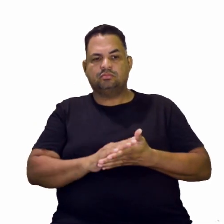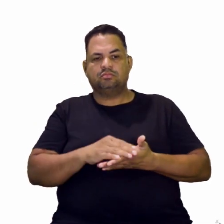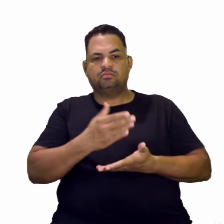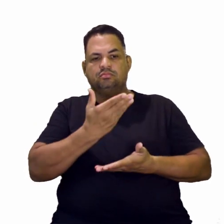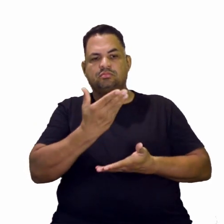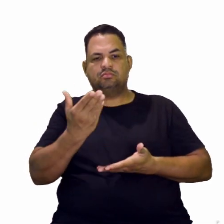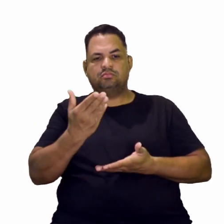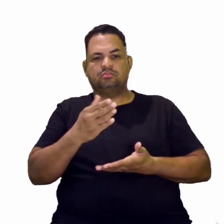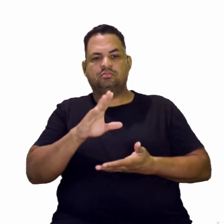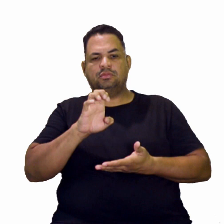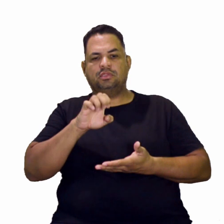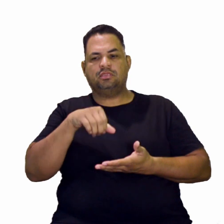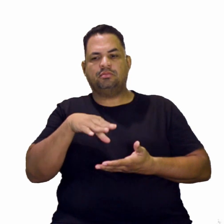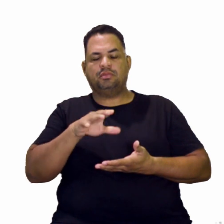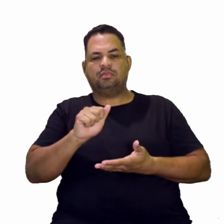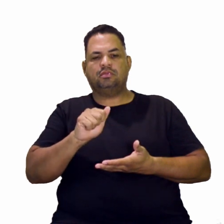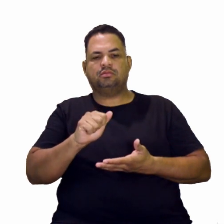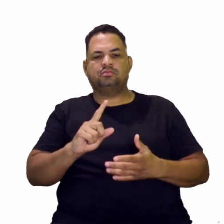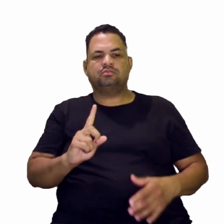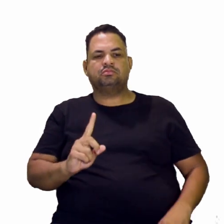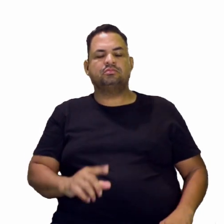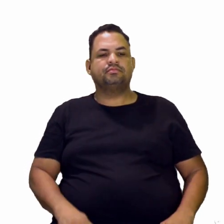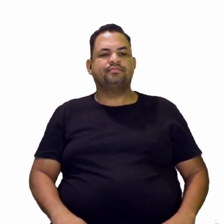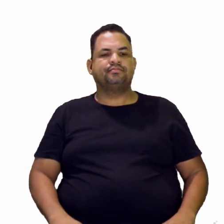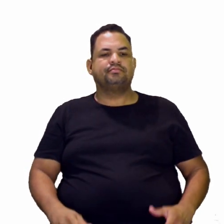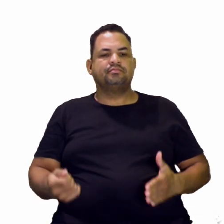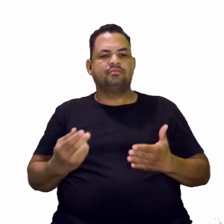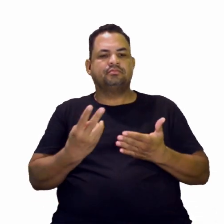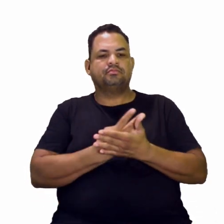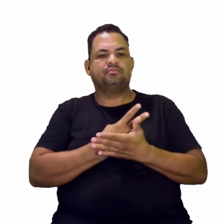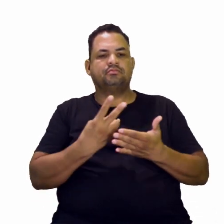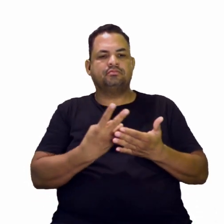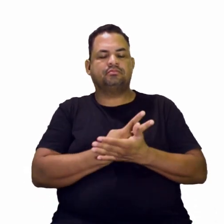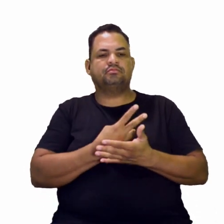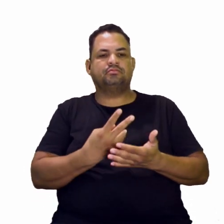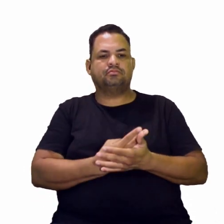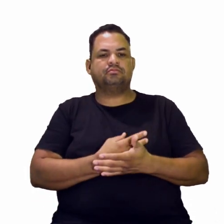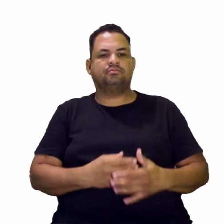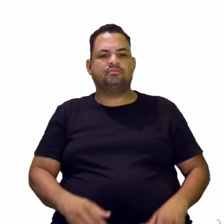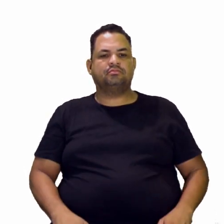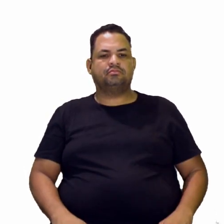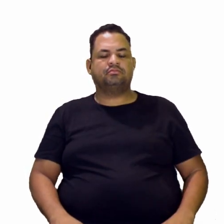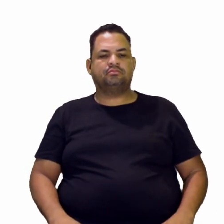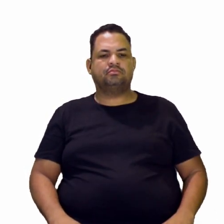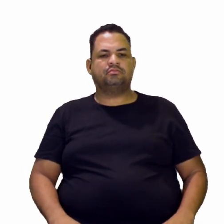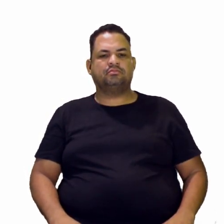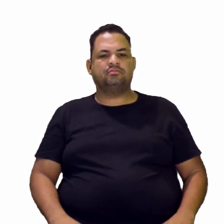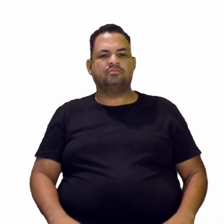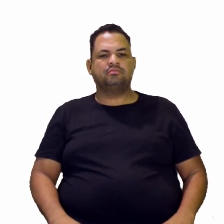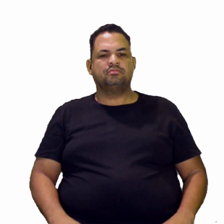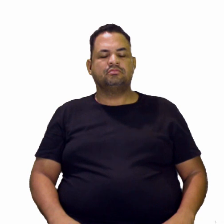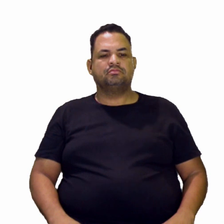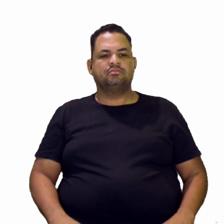americana, ema, tá? Mas ela não é, tá errada, a expressão da palavra tá errada.